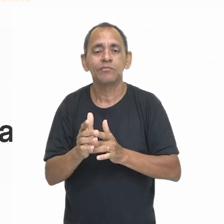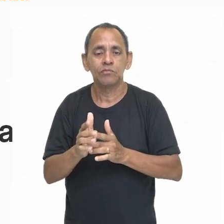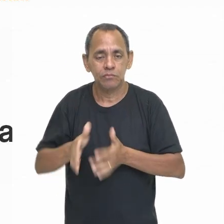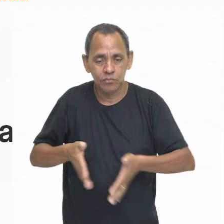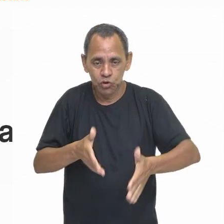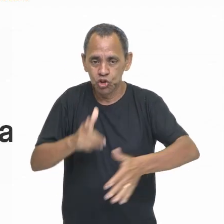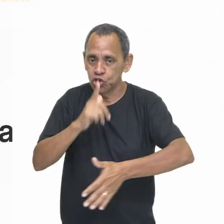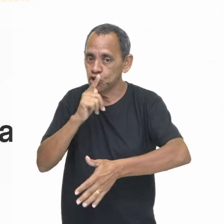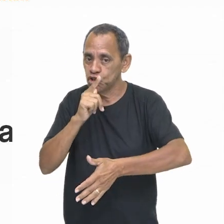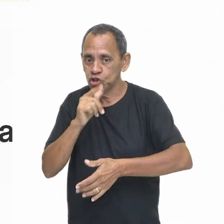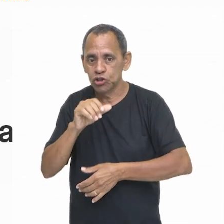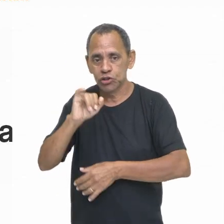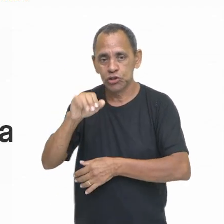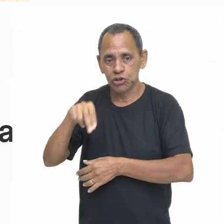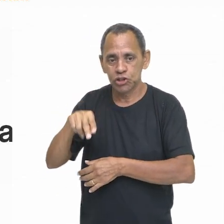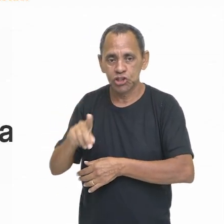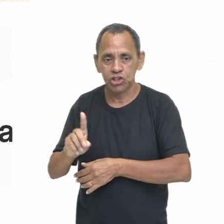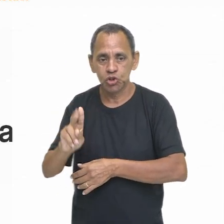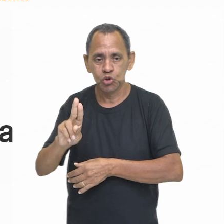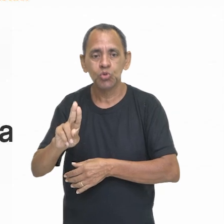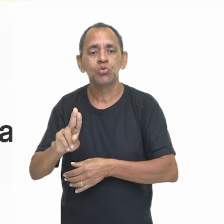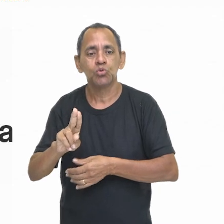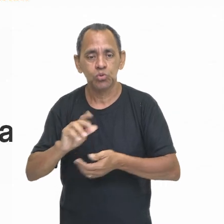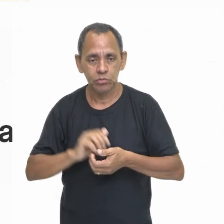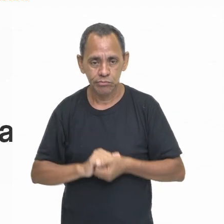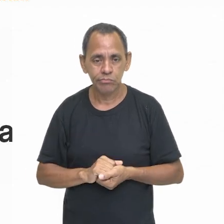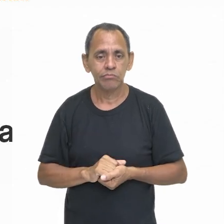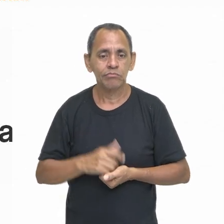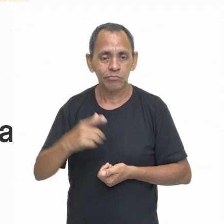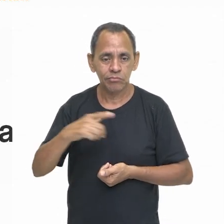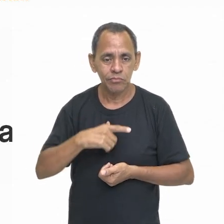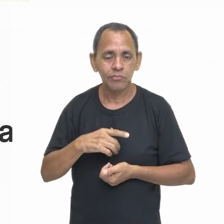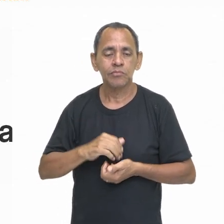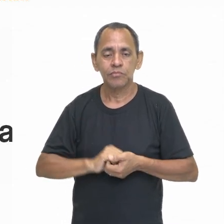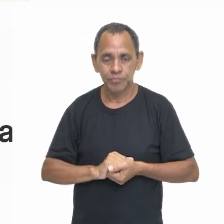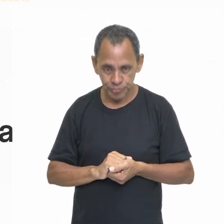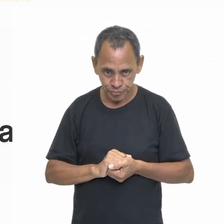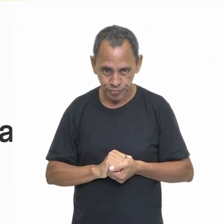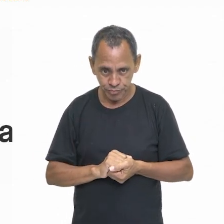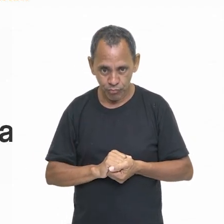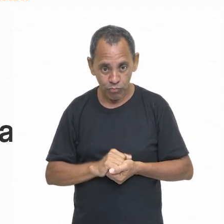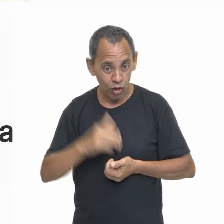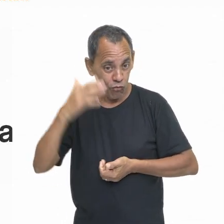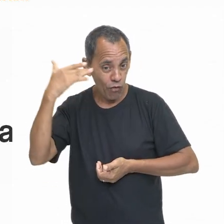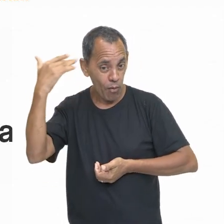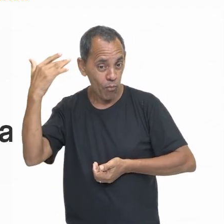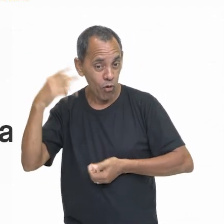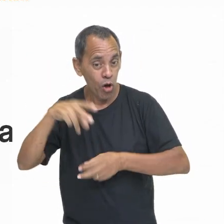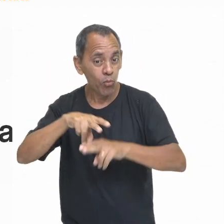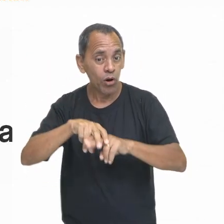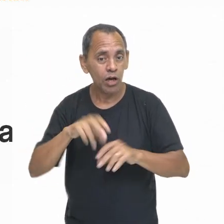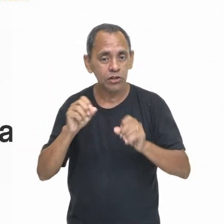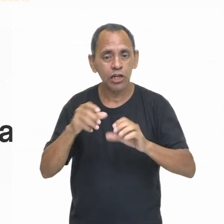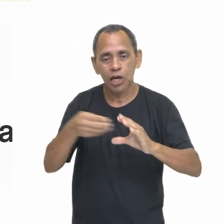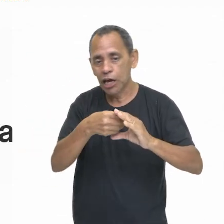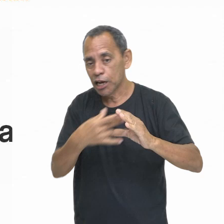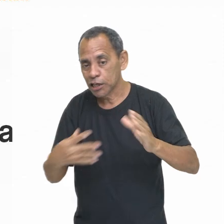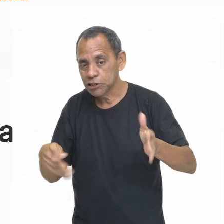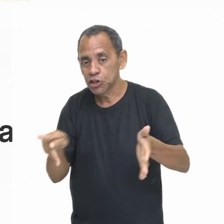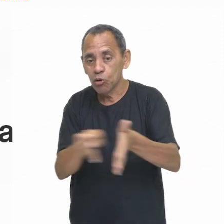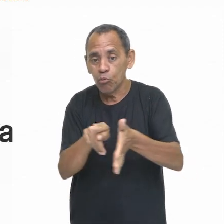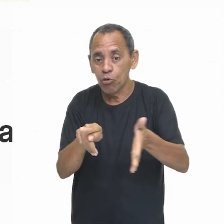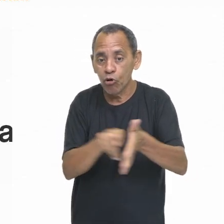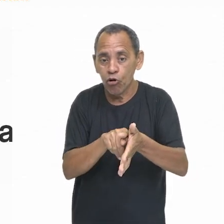Indo, né, essa civilização ostentava cidades notáveis, tá, caracterizadas por